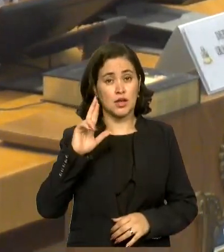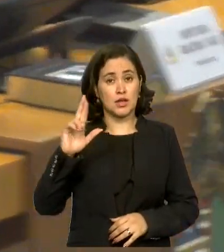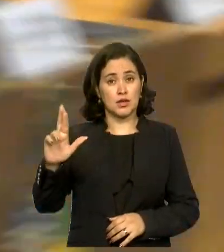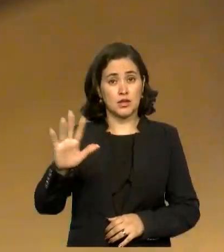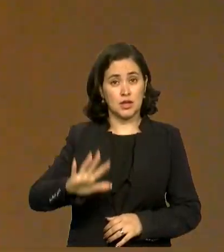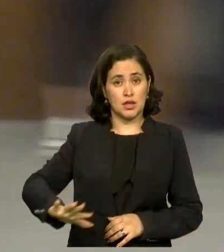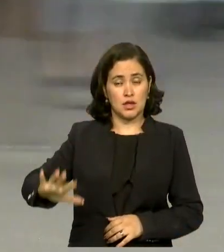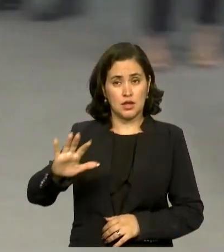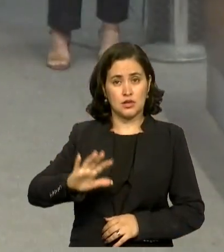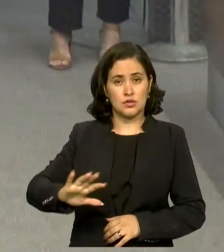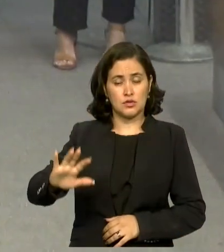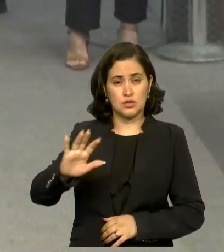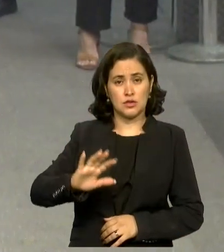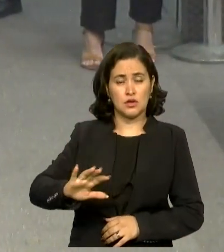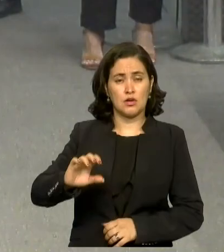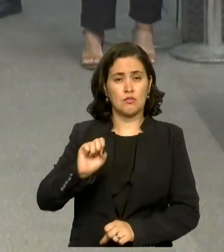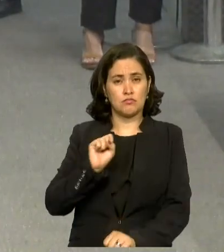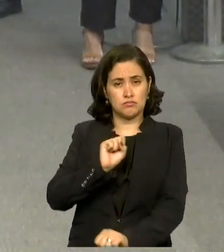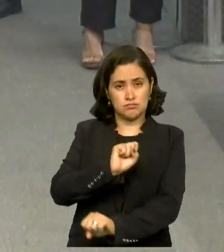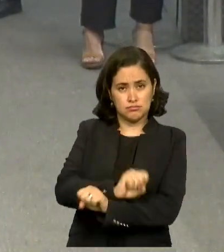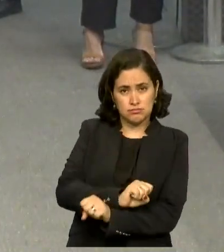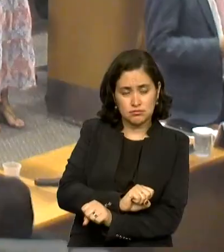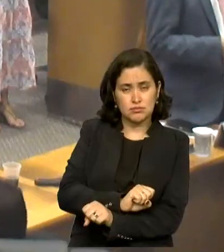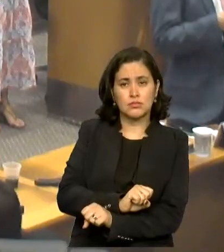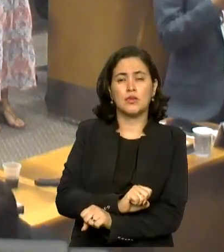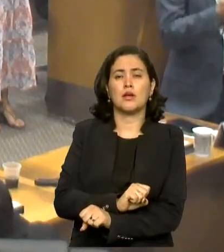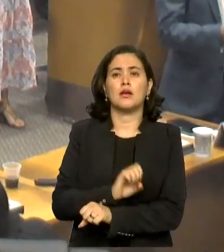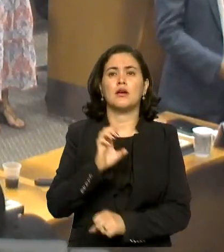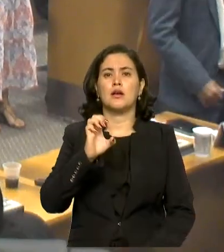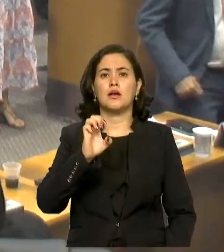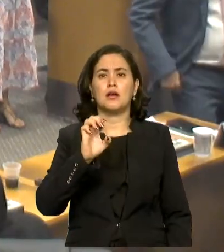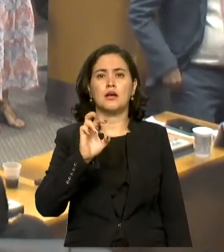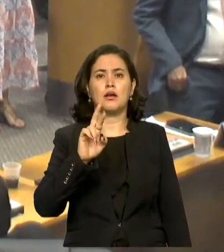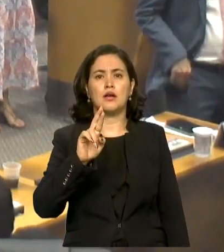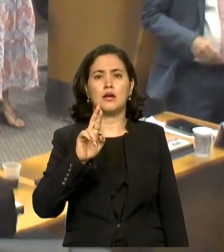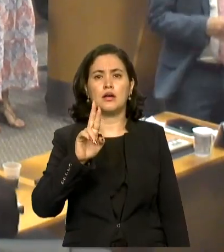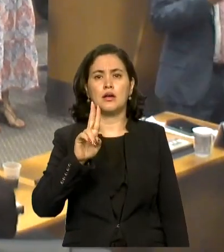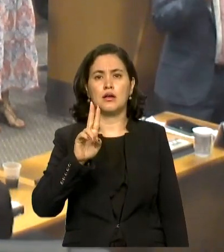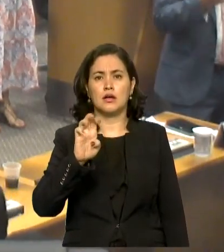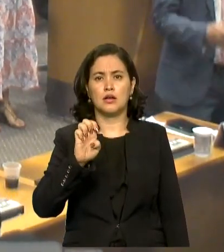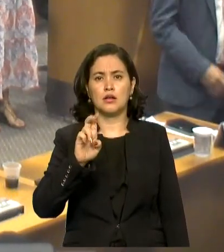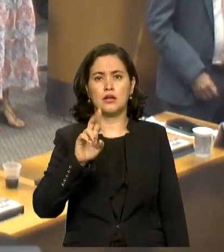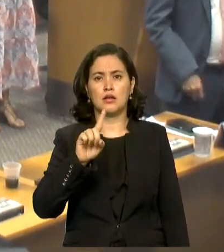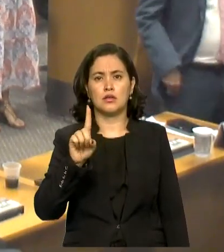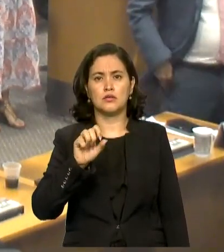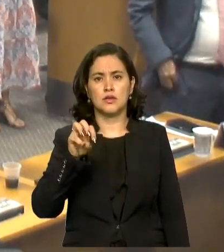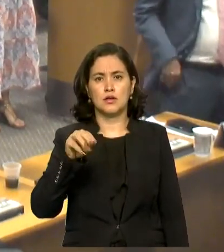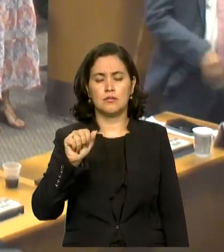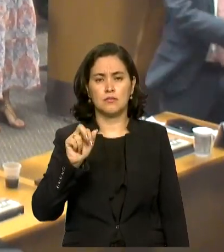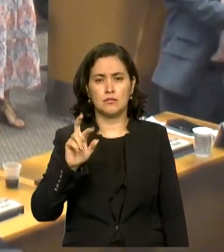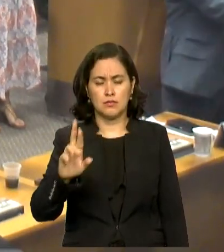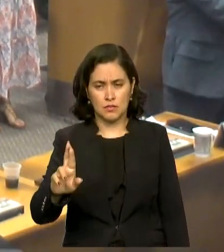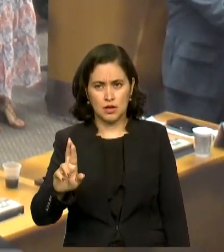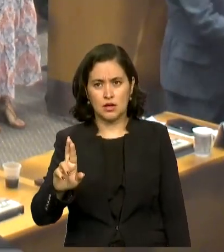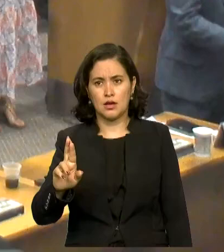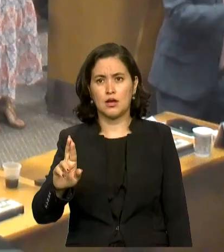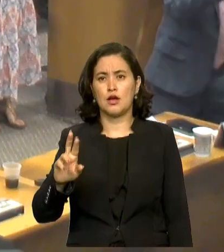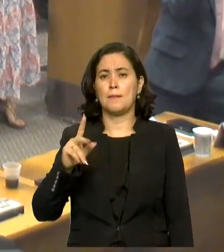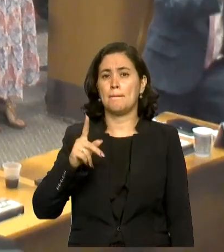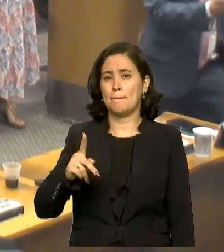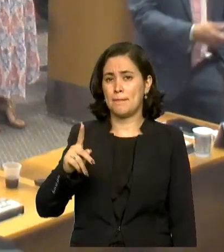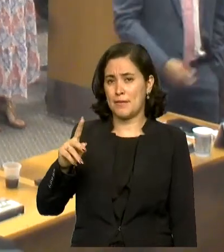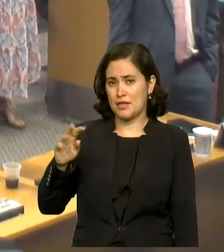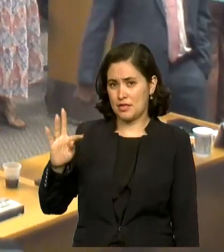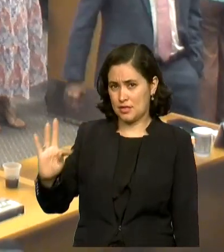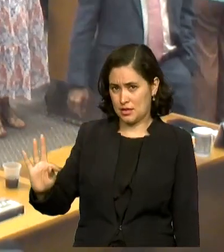de Pinho, do PT, que assumiu nesta terça-feira, dia 7, a vaga temporária de vereadora na cidade